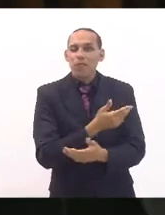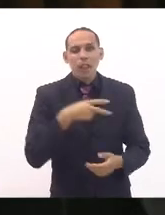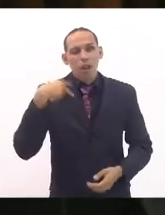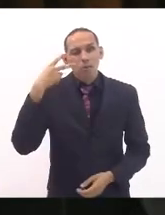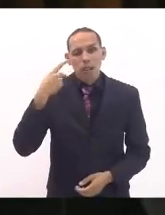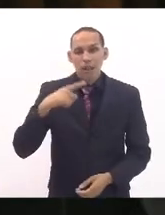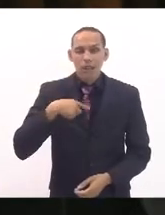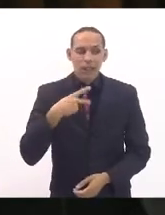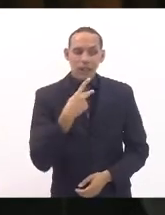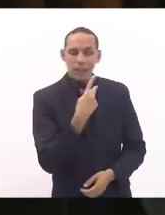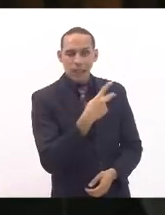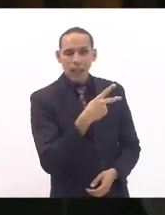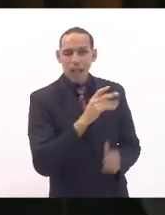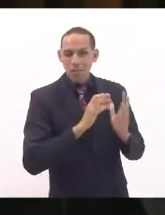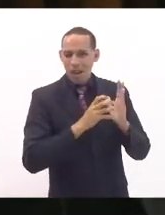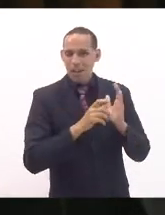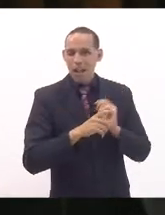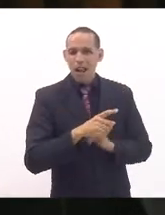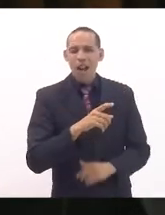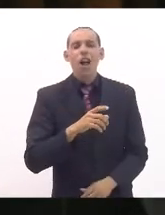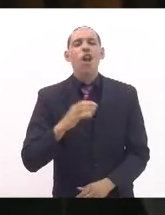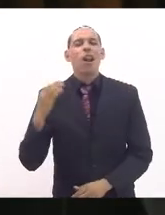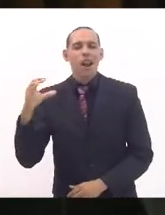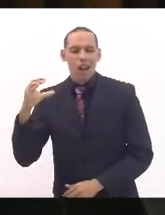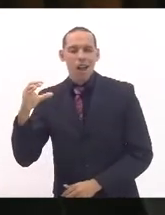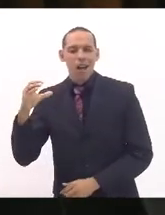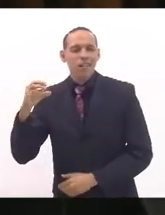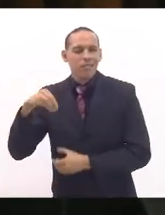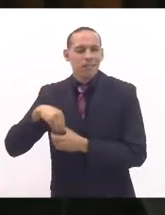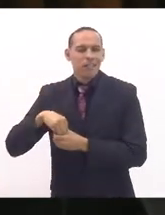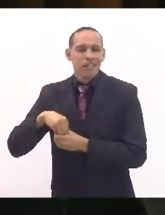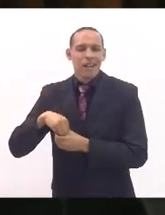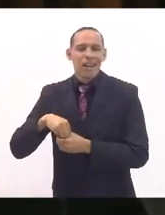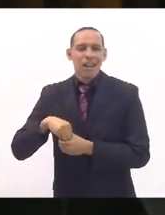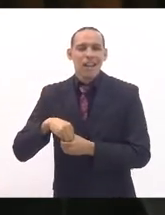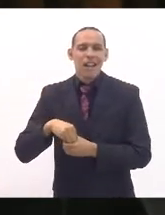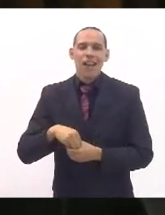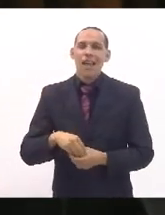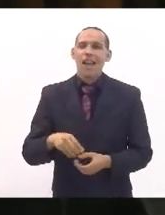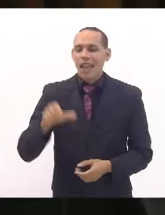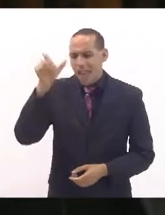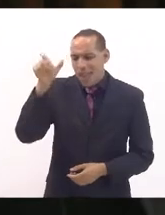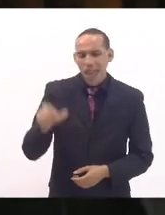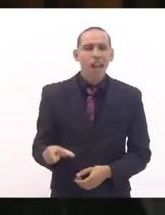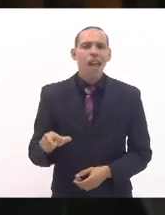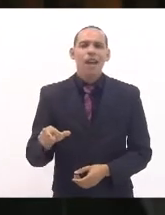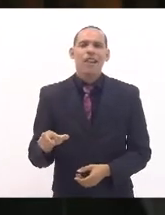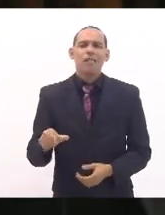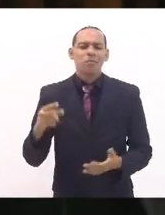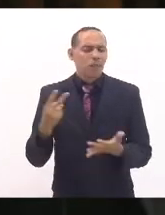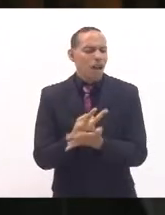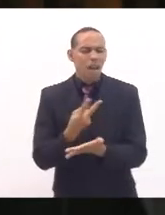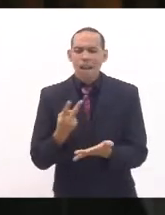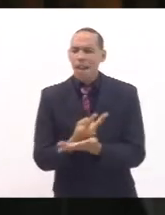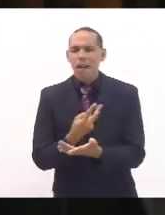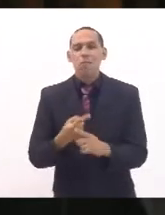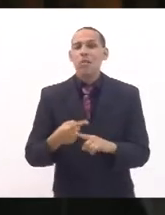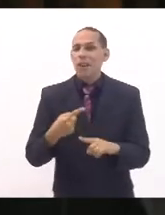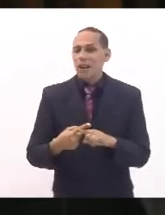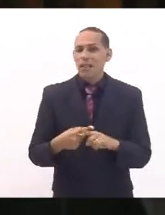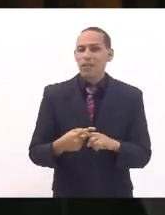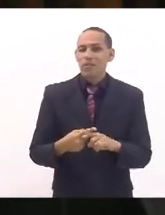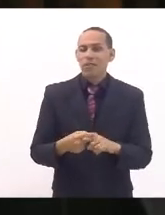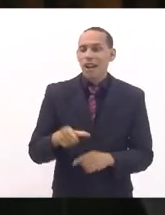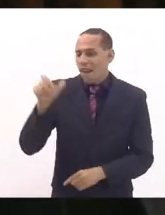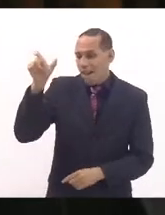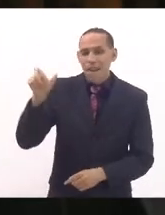do partido dele, lá em Niterói, que é uma verdadeira aberração da natureza, que é